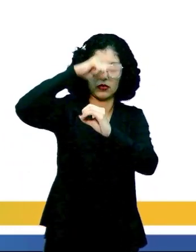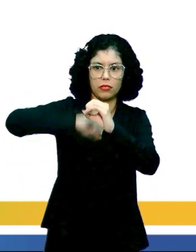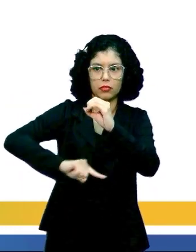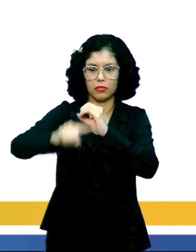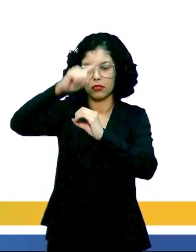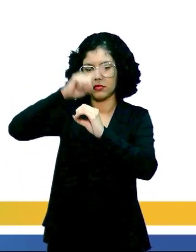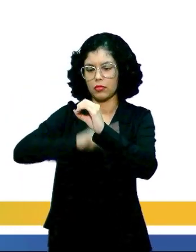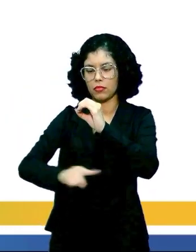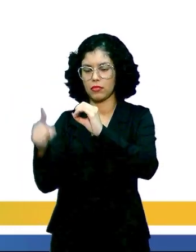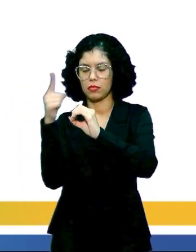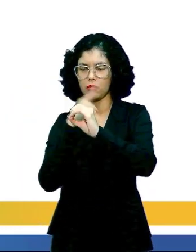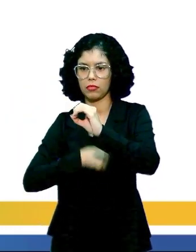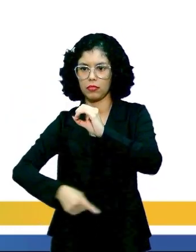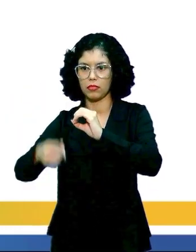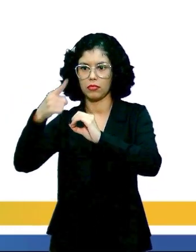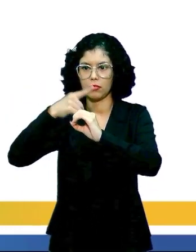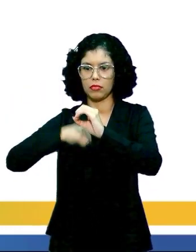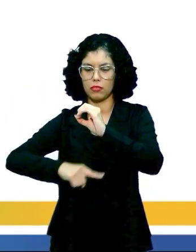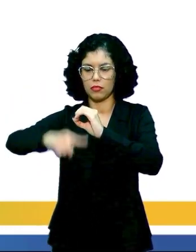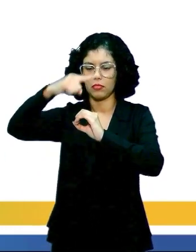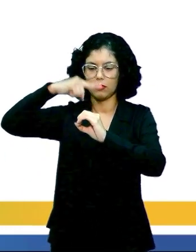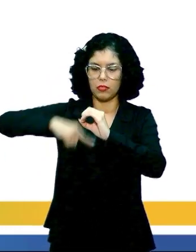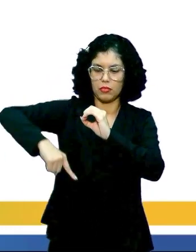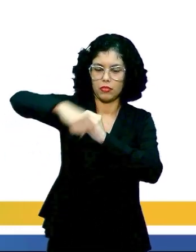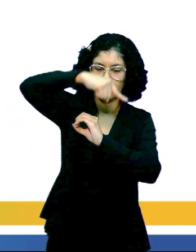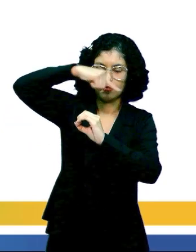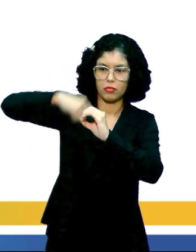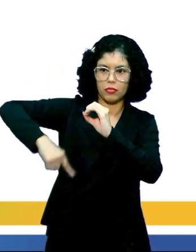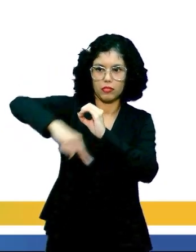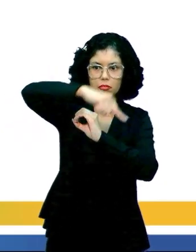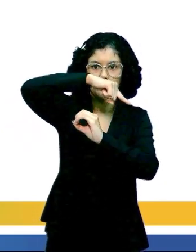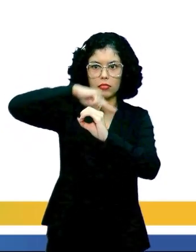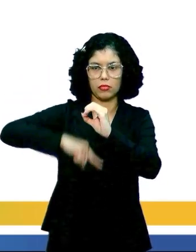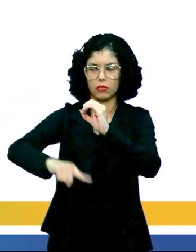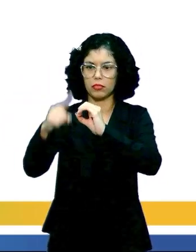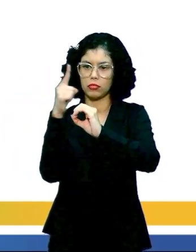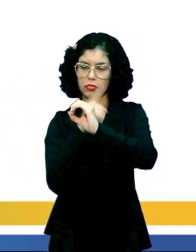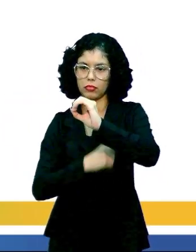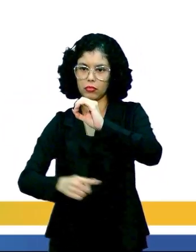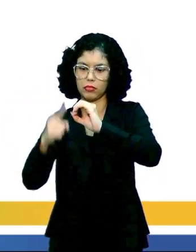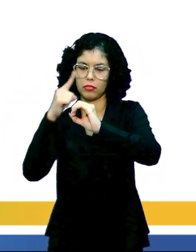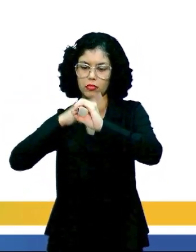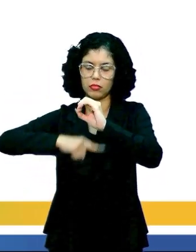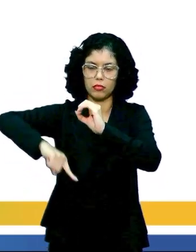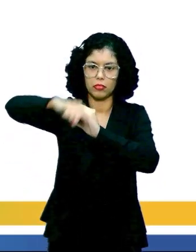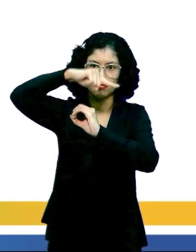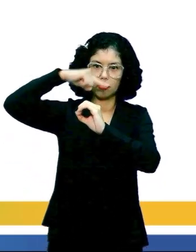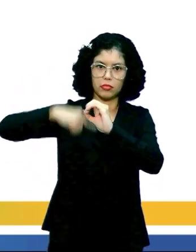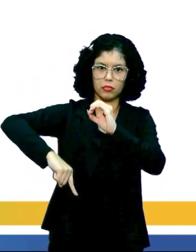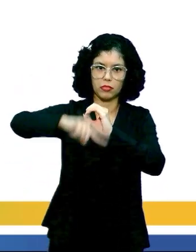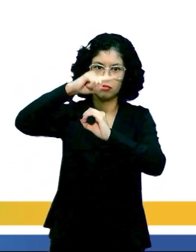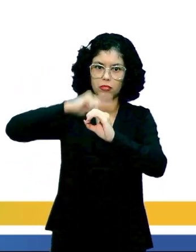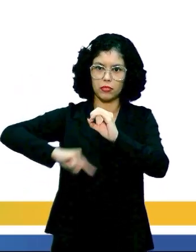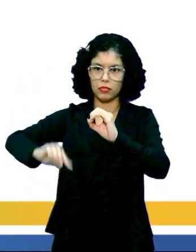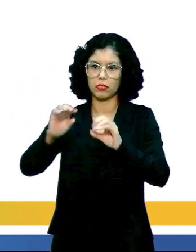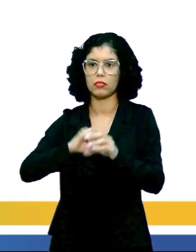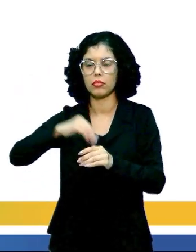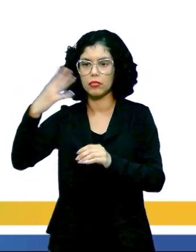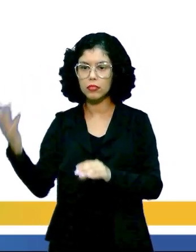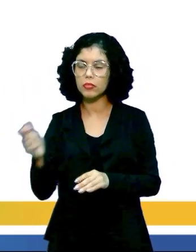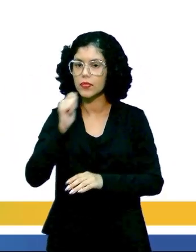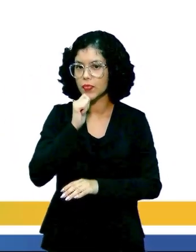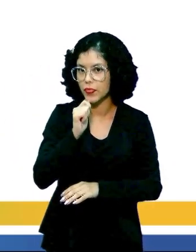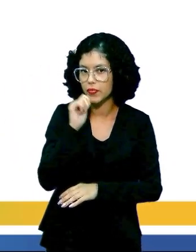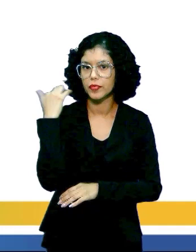elétrons circulando em volta do núcleo. Então lembrando que ao redor do núcleo, a parte periférica do átomo é chamada